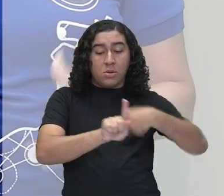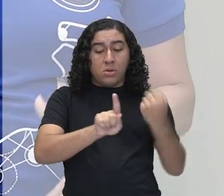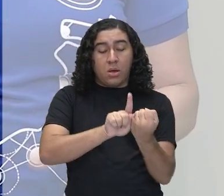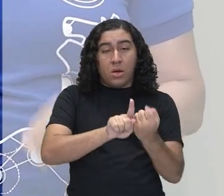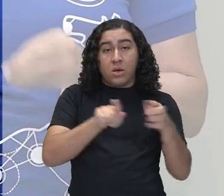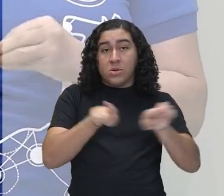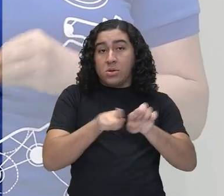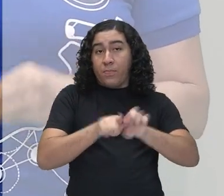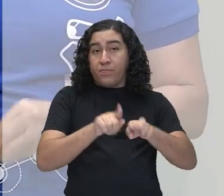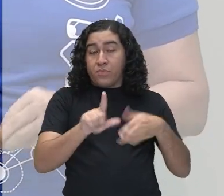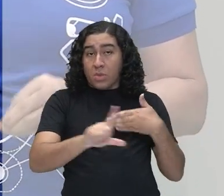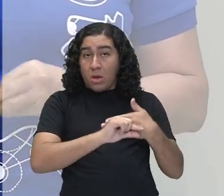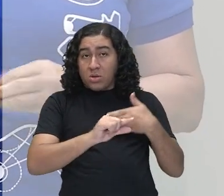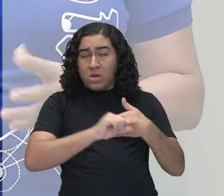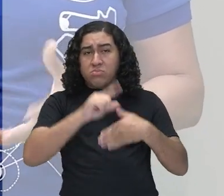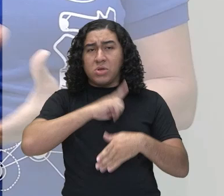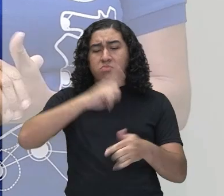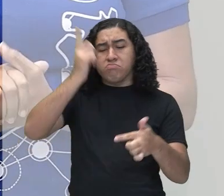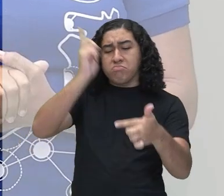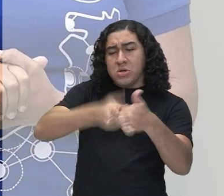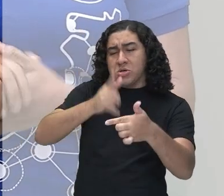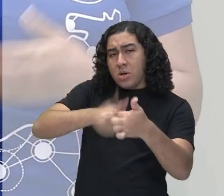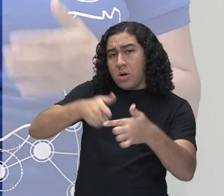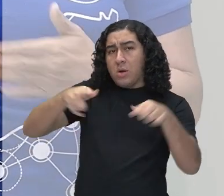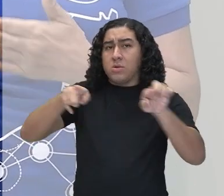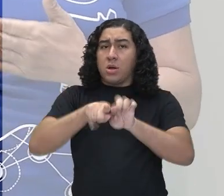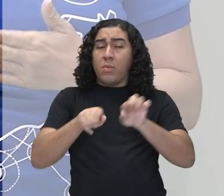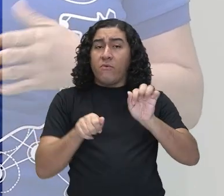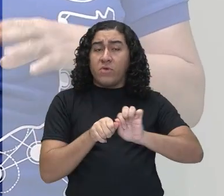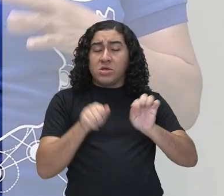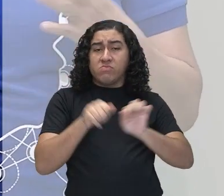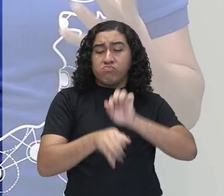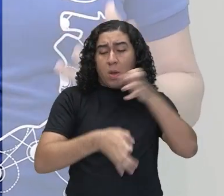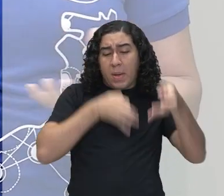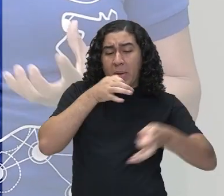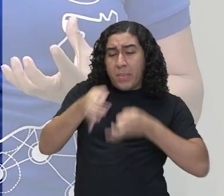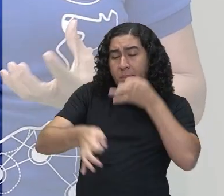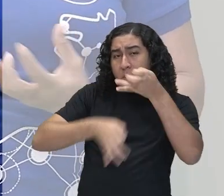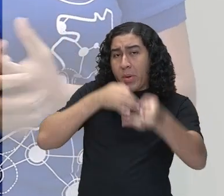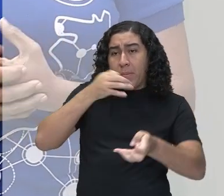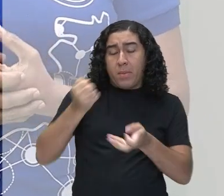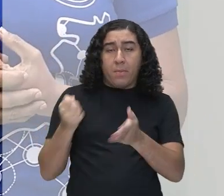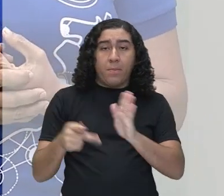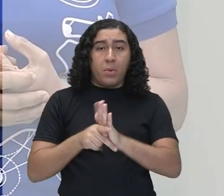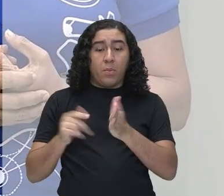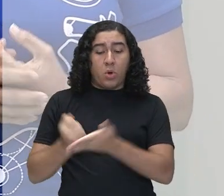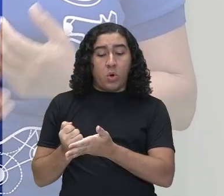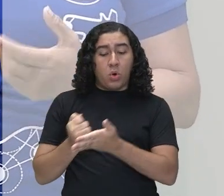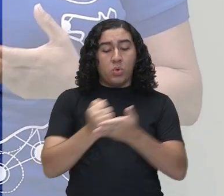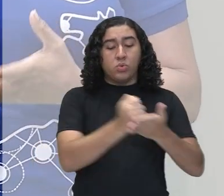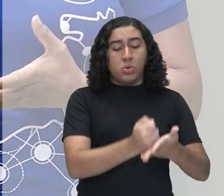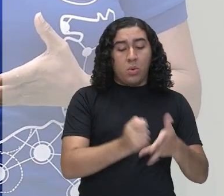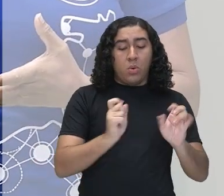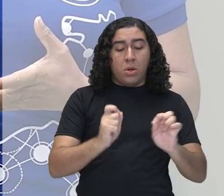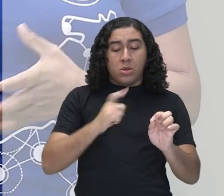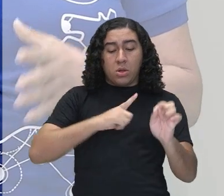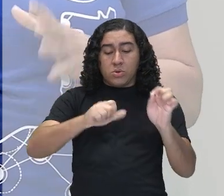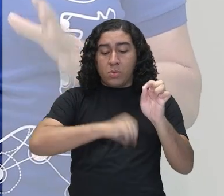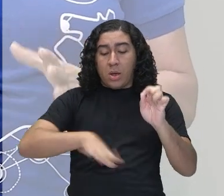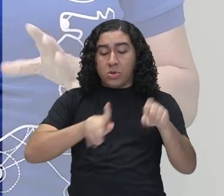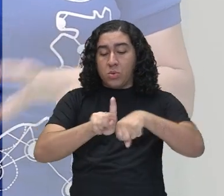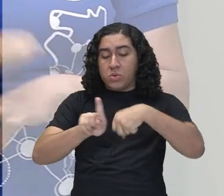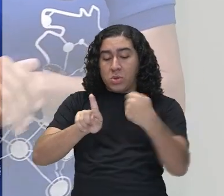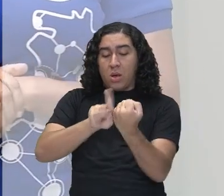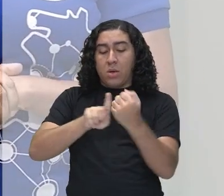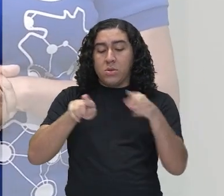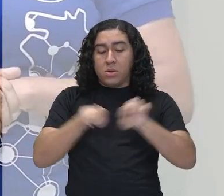escreviam criticando, fazendo uma série de coisas para ajudar, né, na área social.